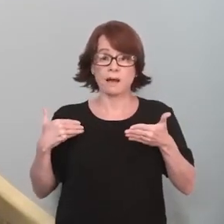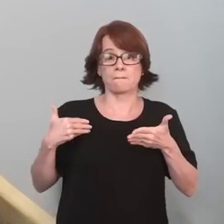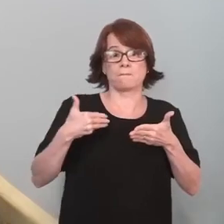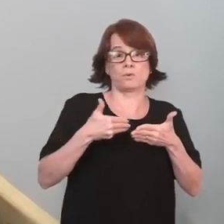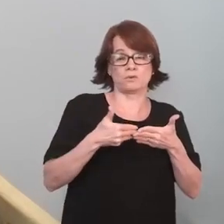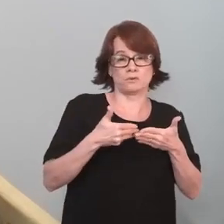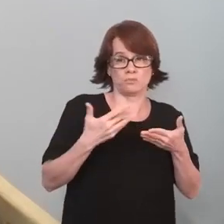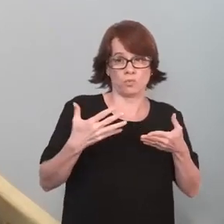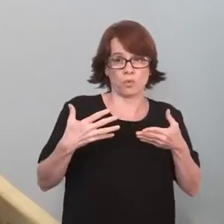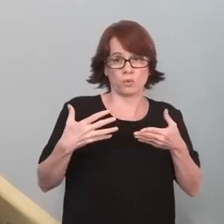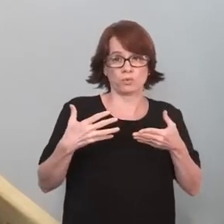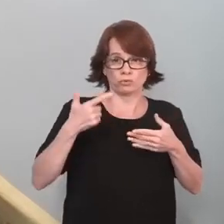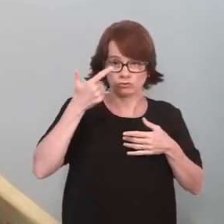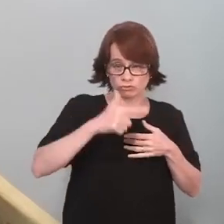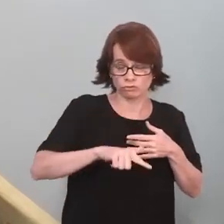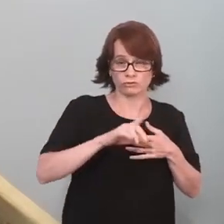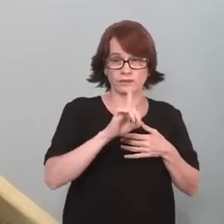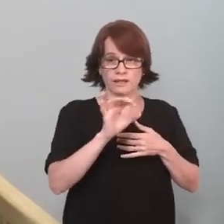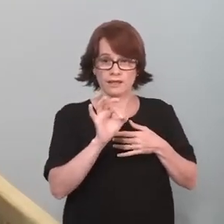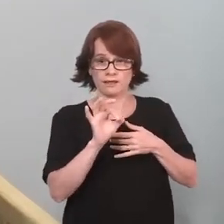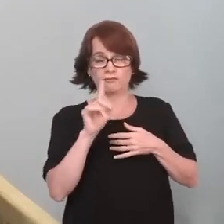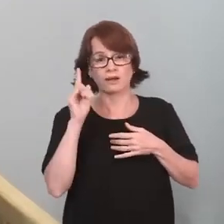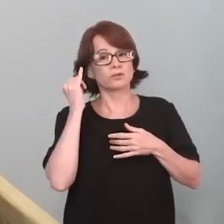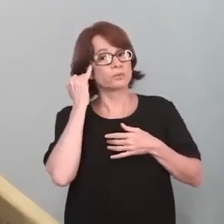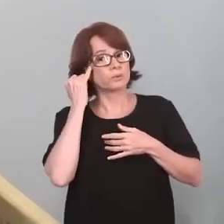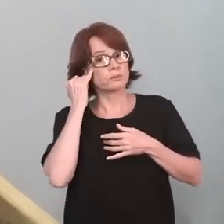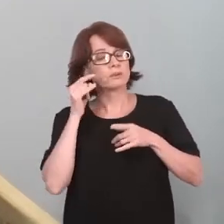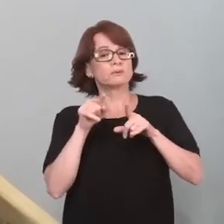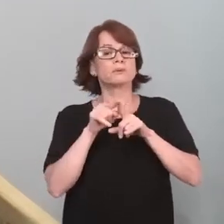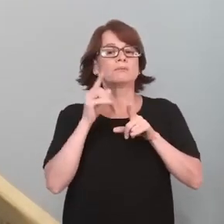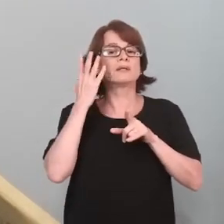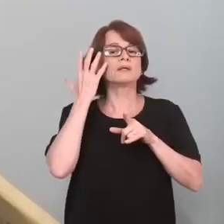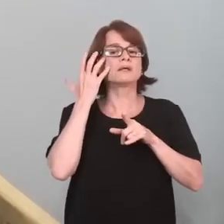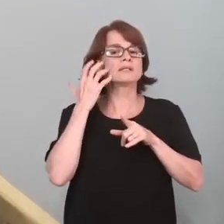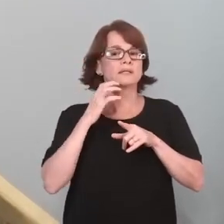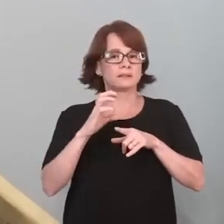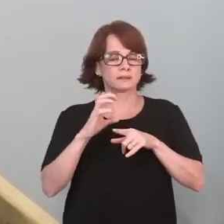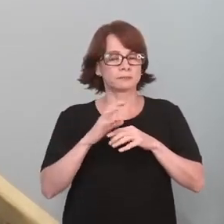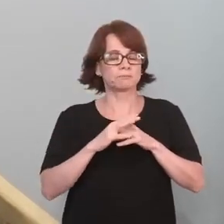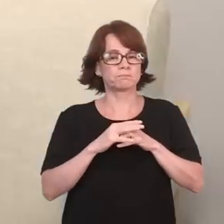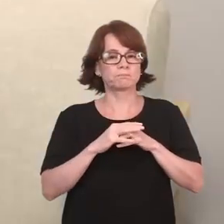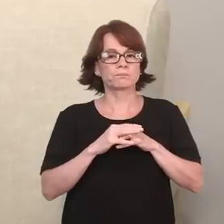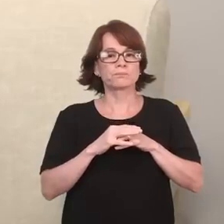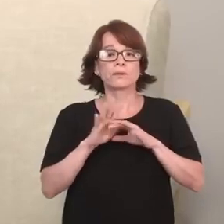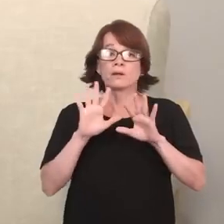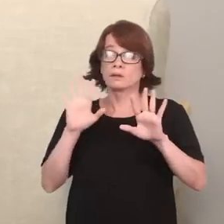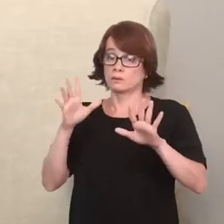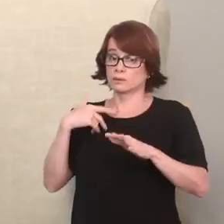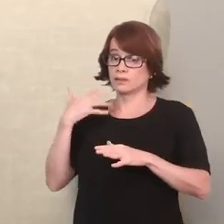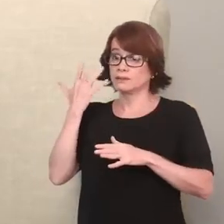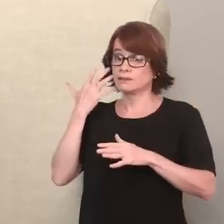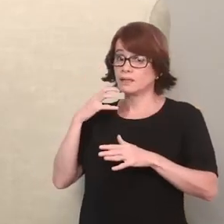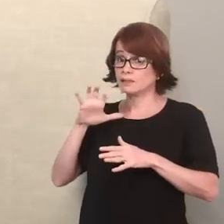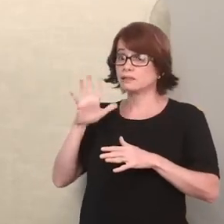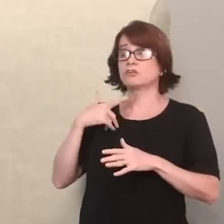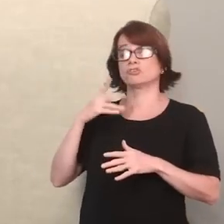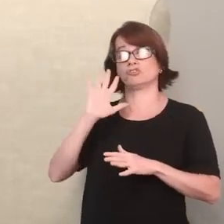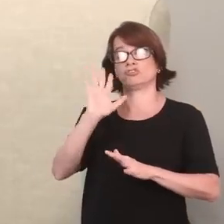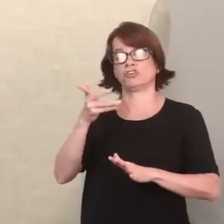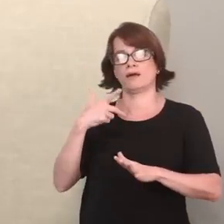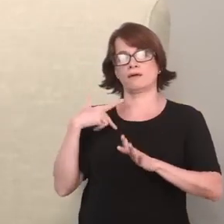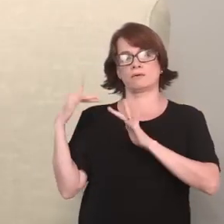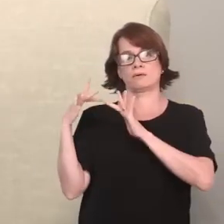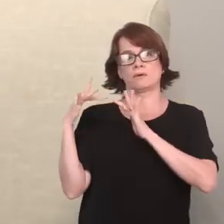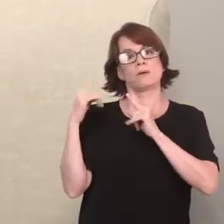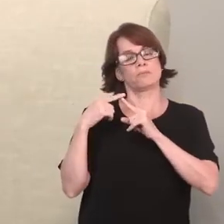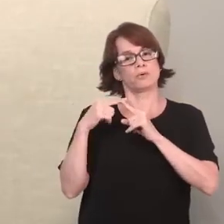governo do Distrito Federal, tanto do governador Ibanez quanto da governadora em exercício, Celina. Por que desse movimento? Assim, com a Celina já tinha uma proximidade lá na Câmara,